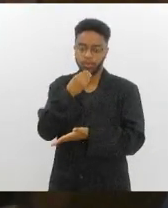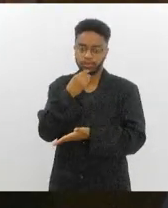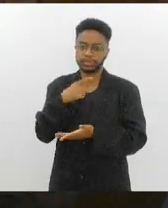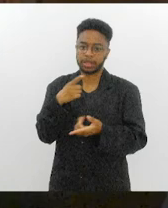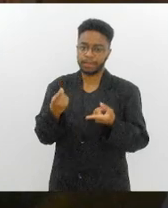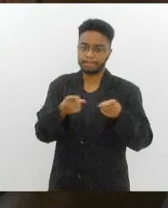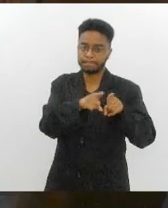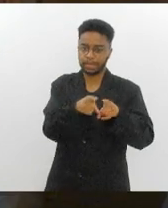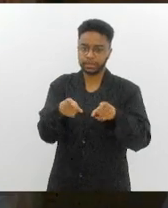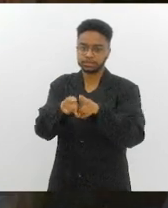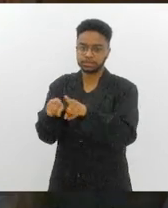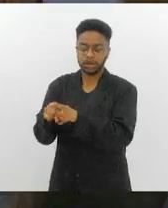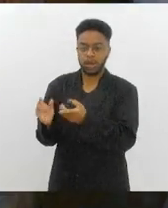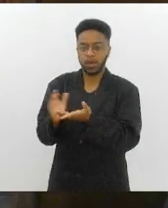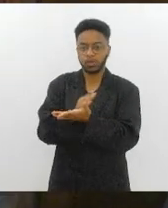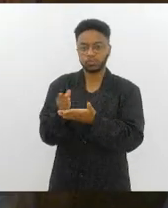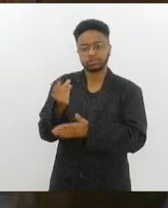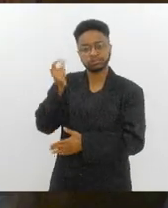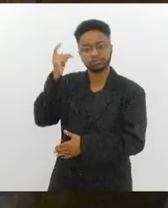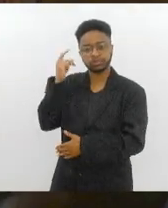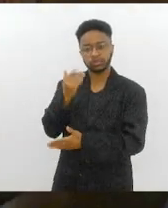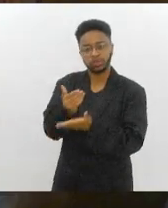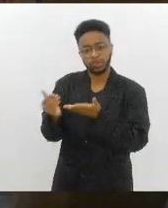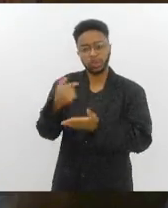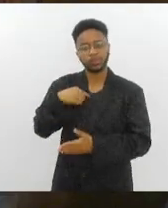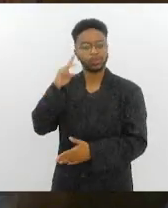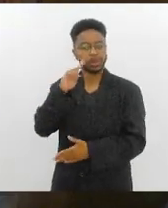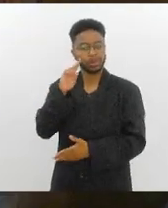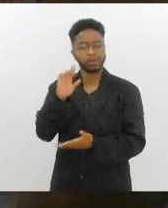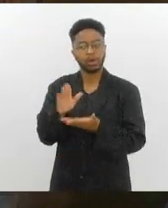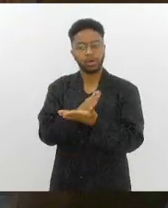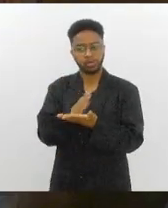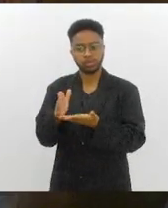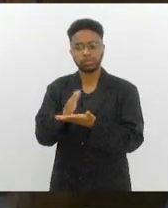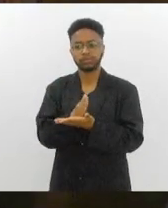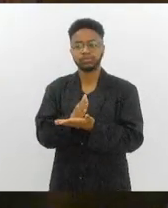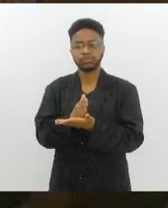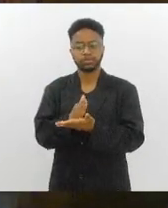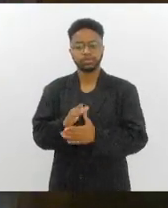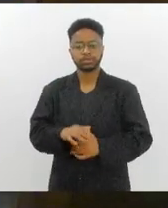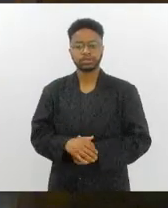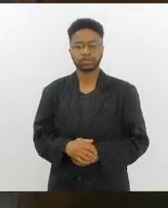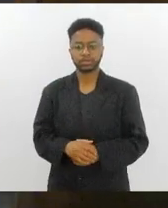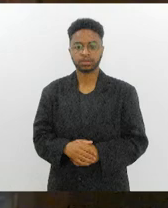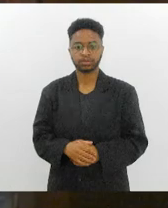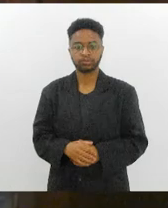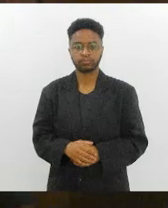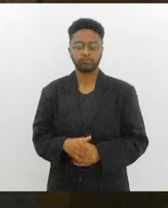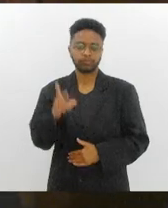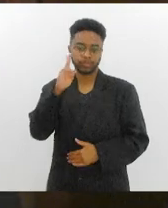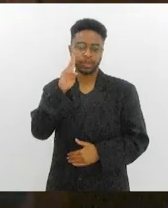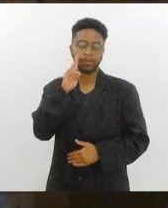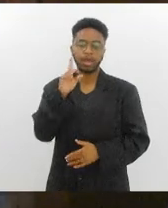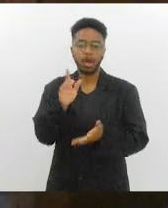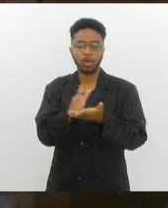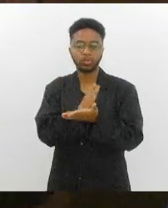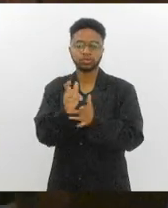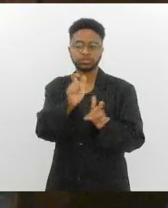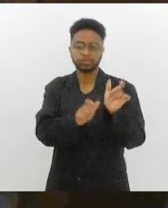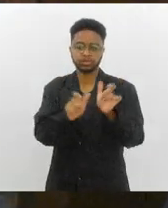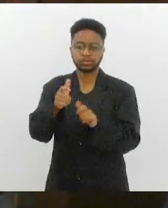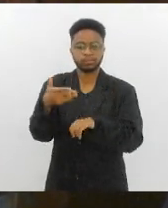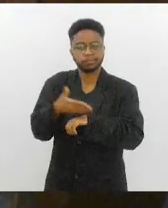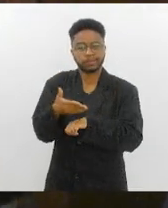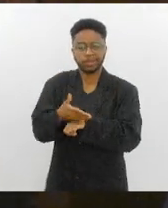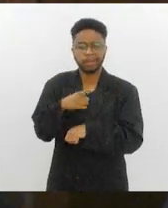no início, eu me lembro assim, de alguns, do Loren, algumas pessoas que foram participando, era tão